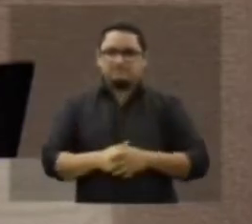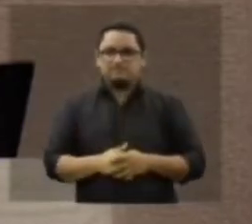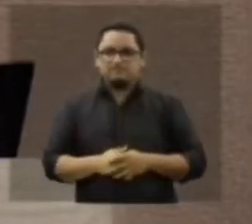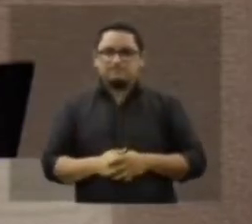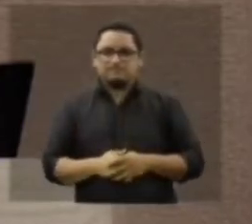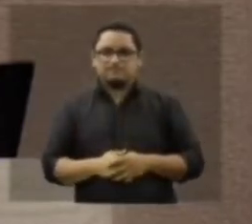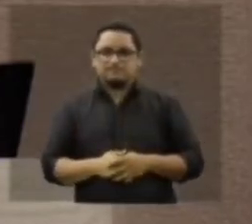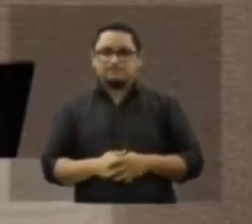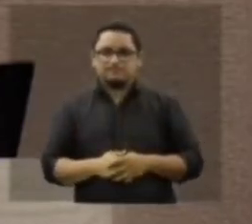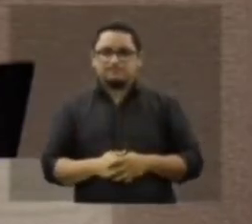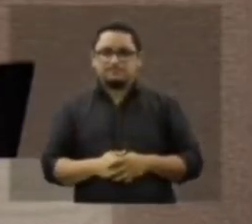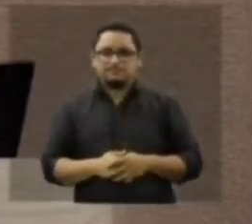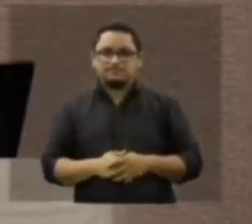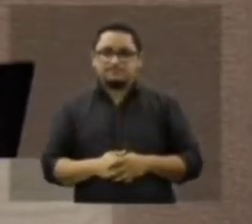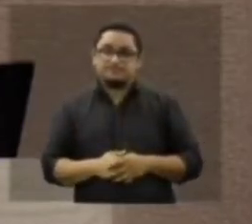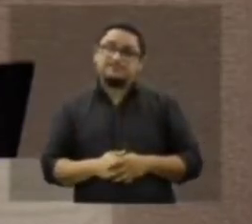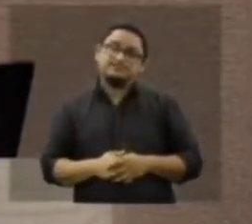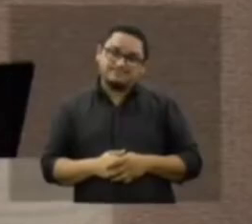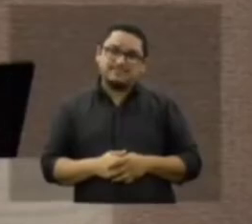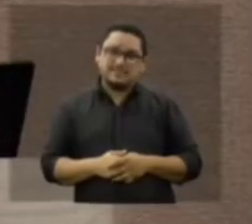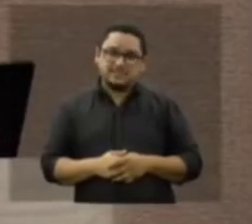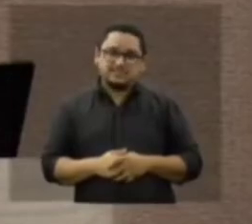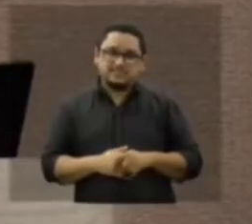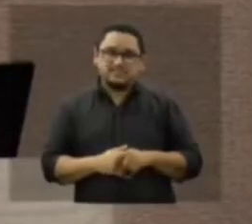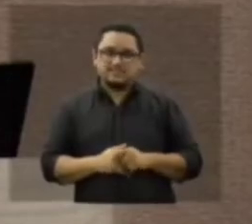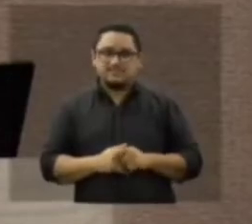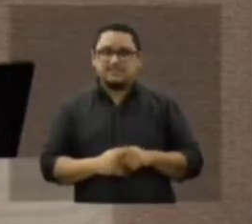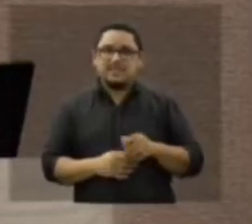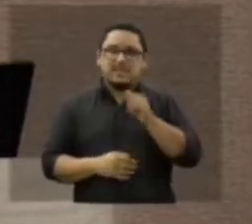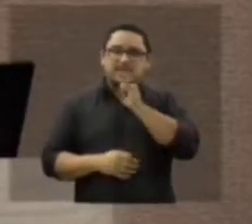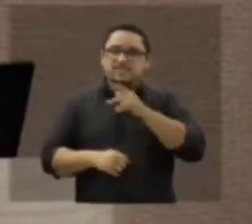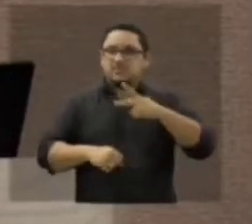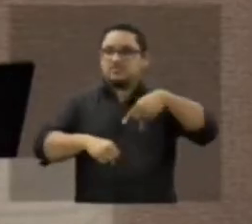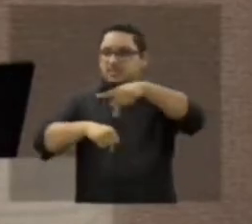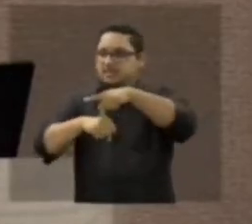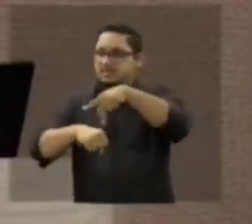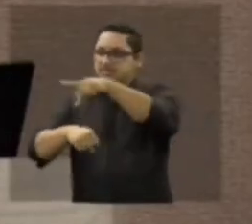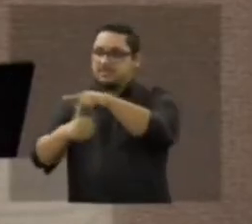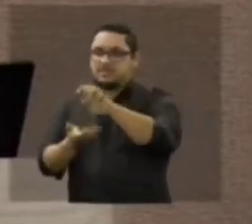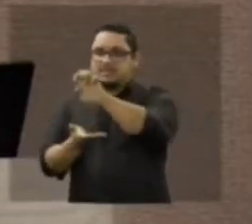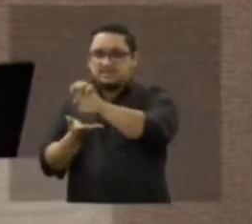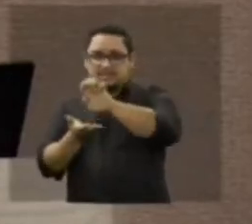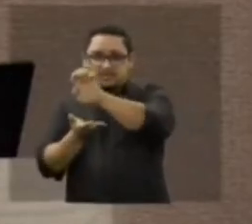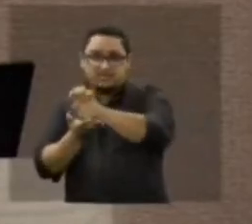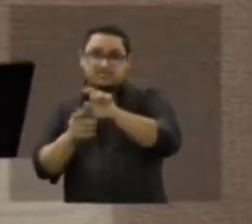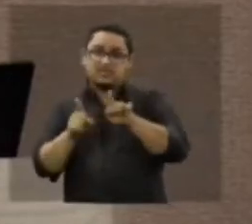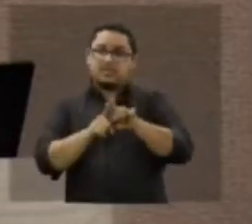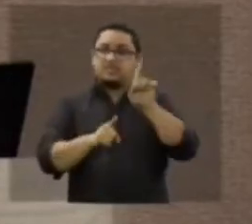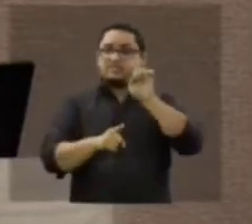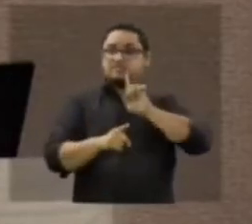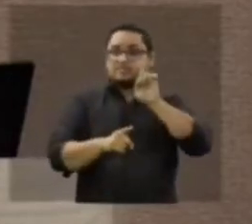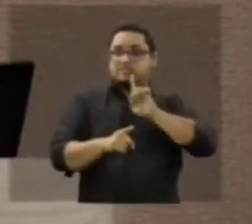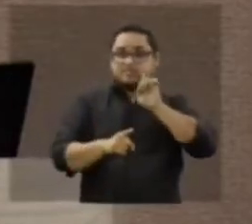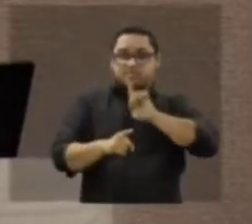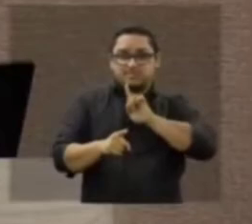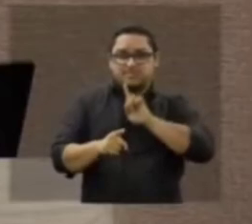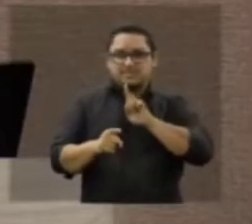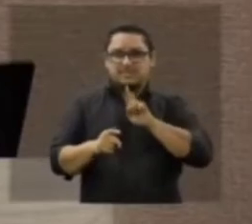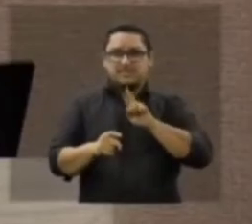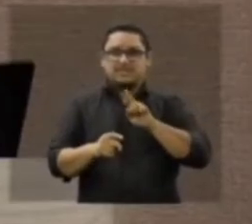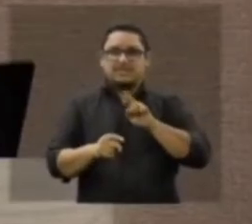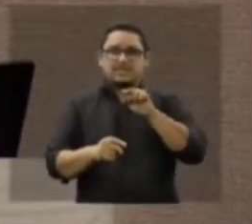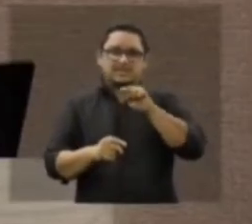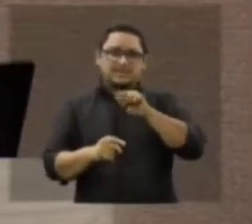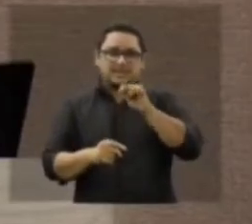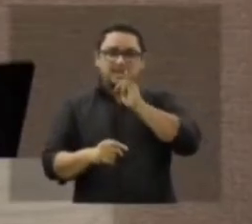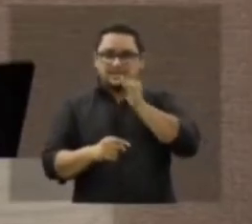semanas atrás mesmo nosso os aliados mais próximos como os países da Europa ocidental e os Estados Unidos cujo apoio crucial para a